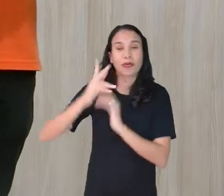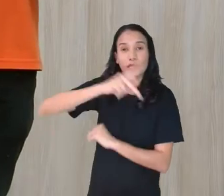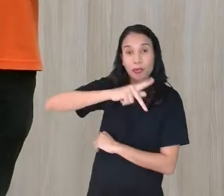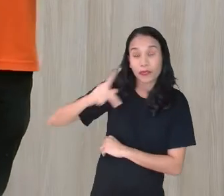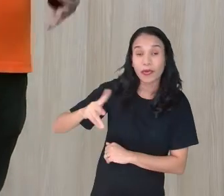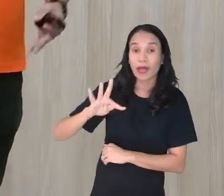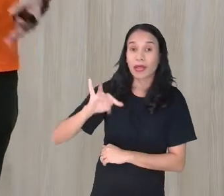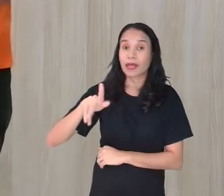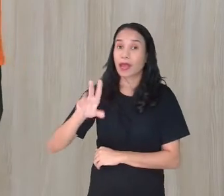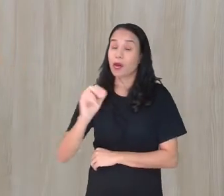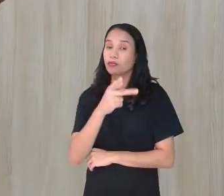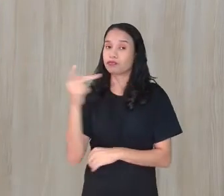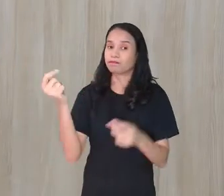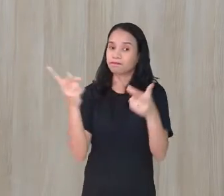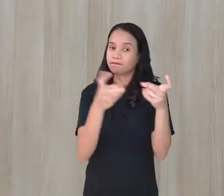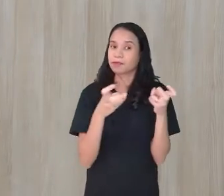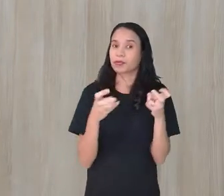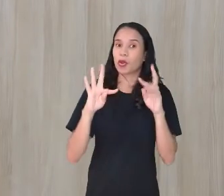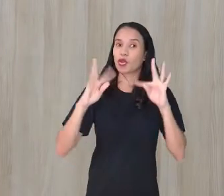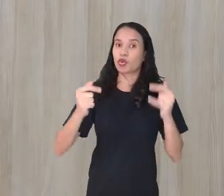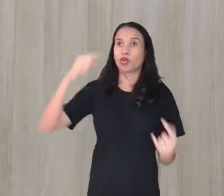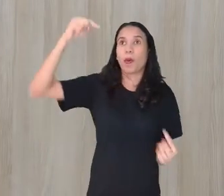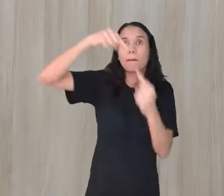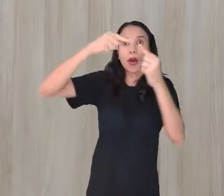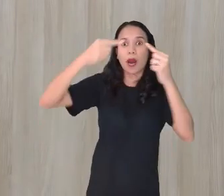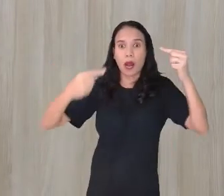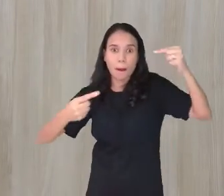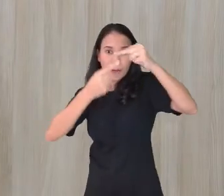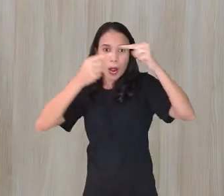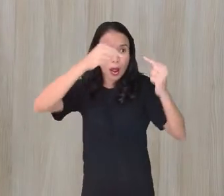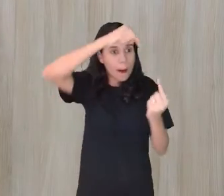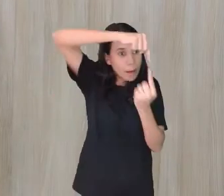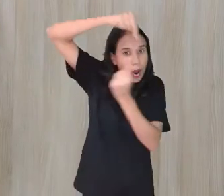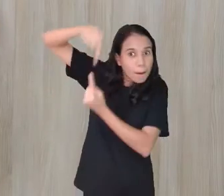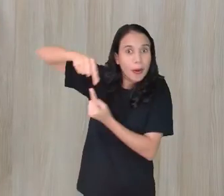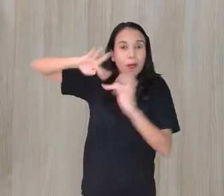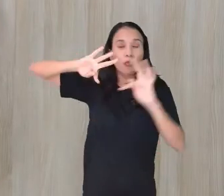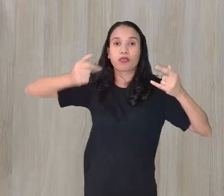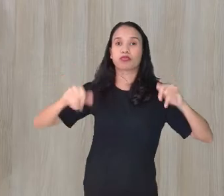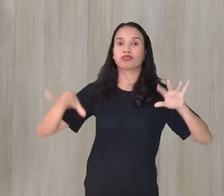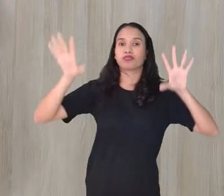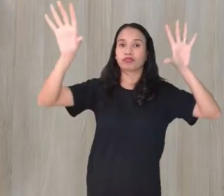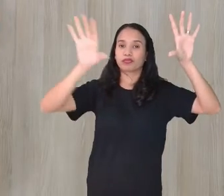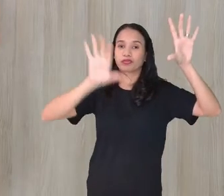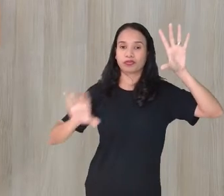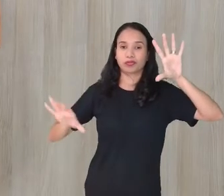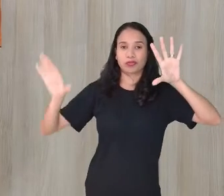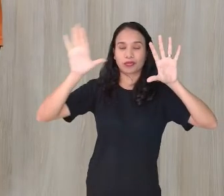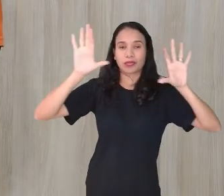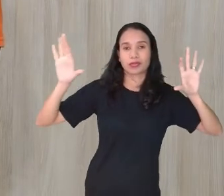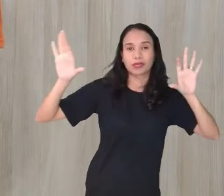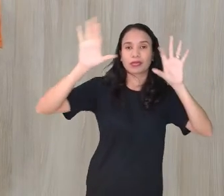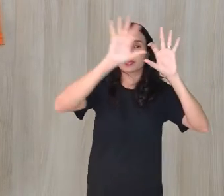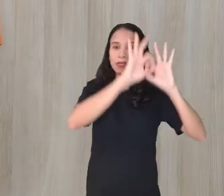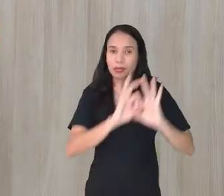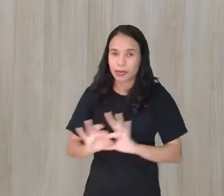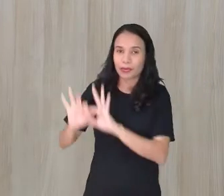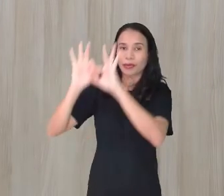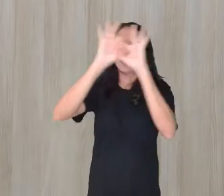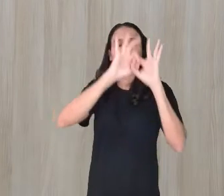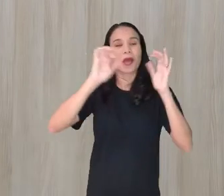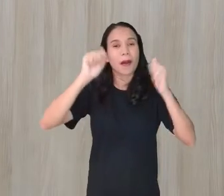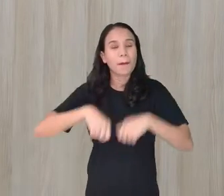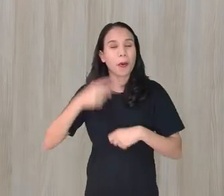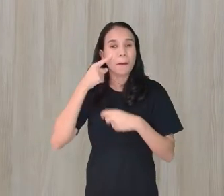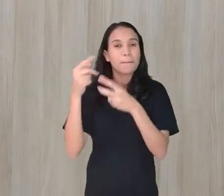para você perceber e notar que está tudo interligado, né? Todas as frações você pode interligar de alguma forma e você